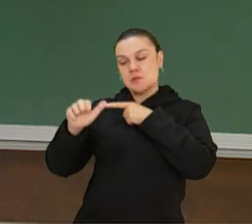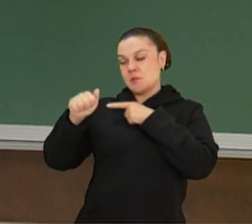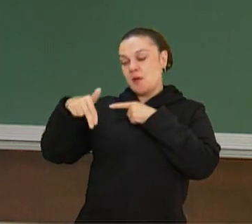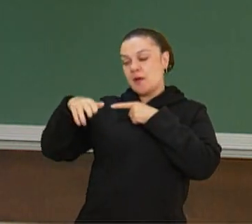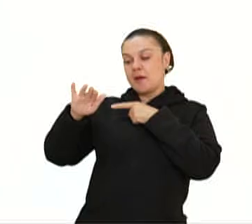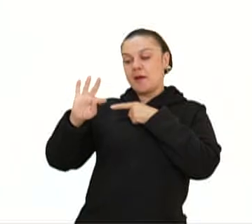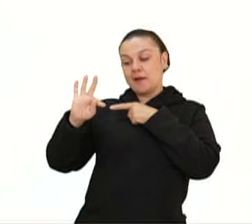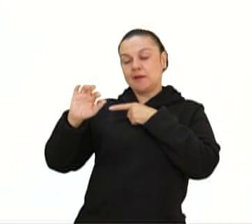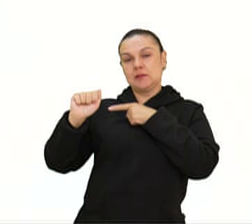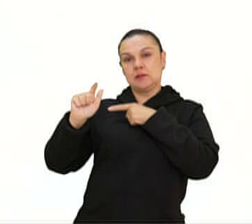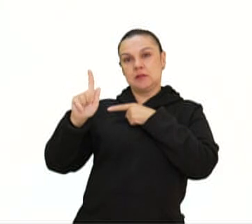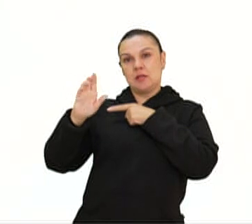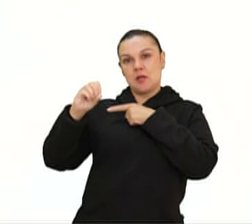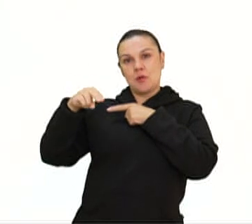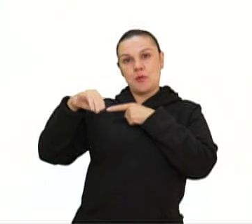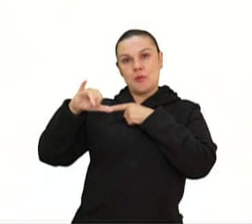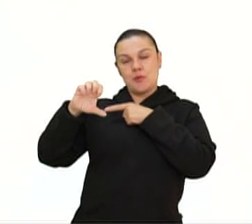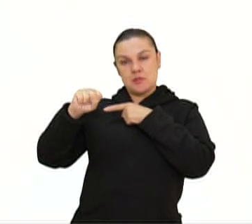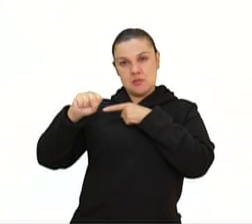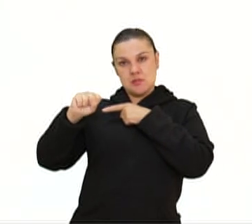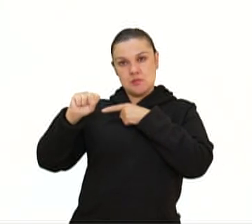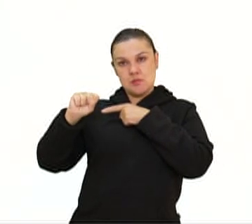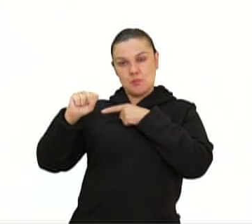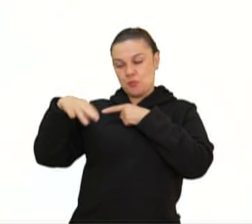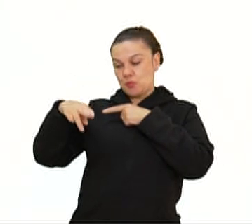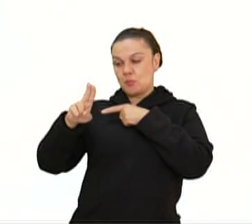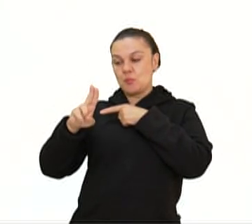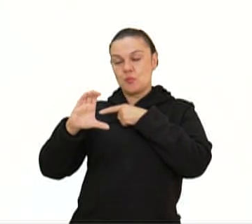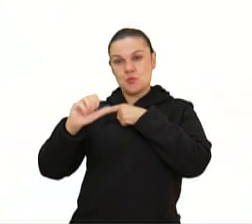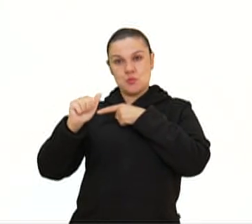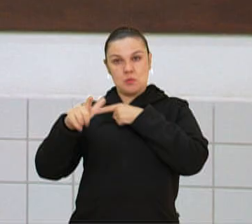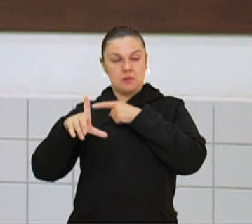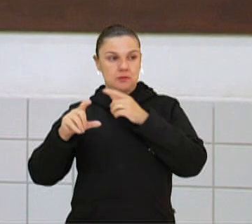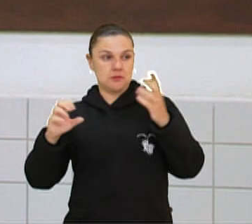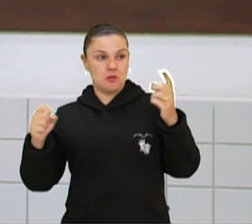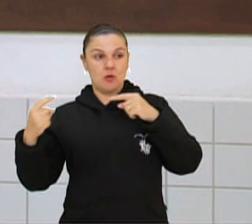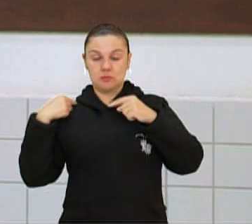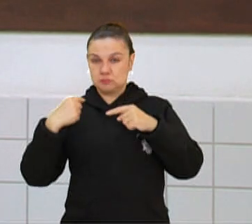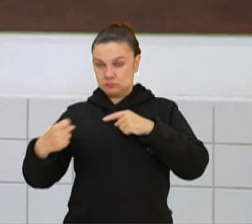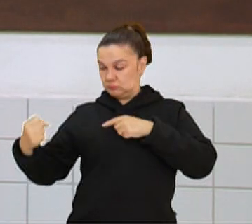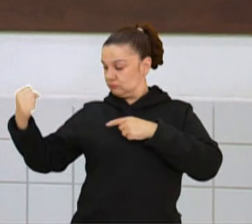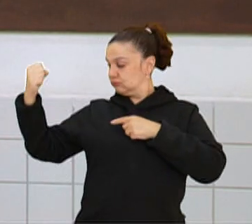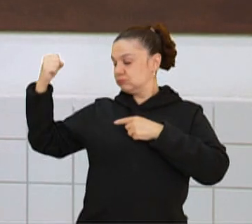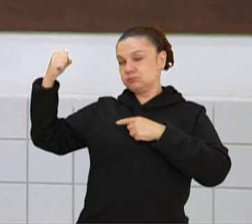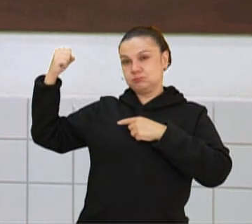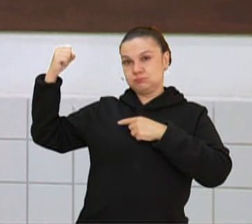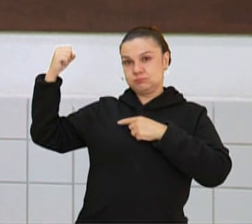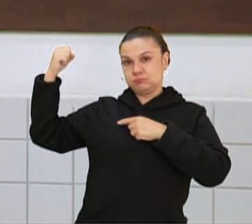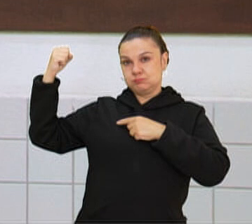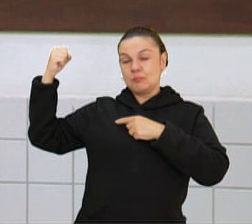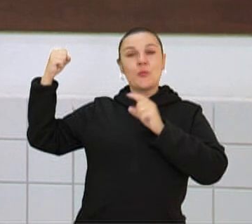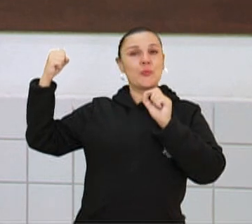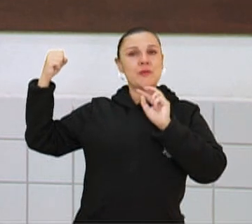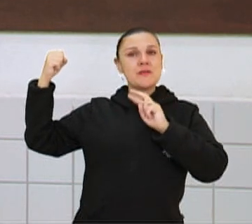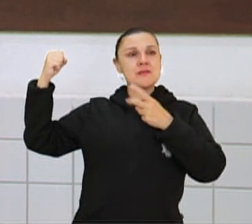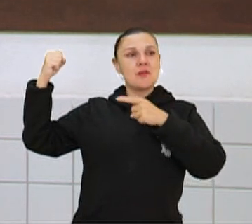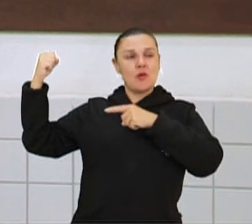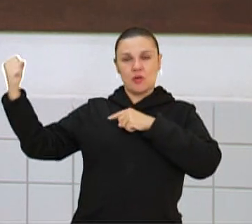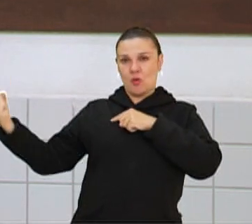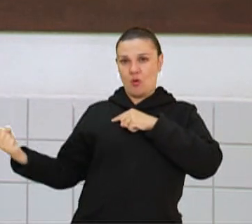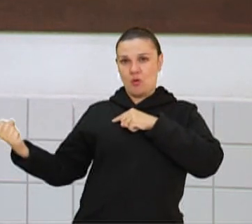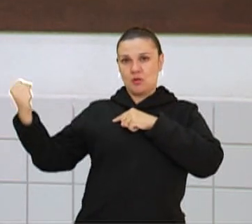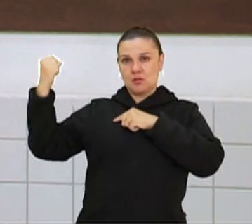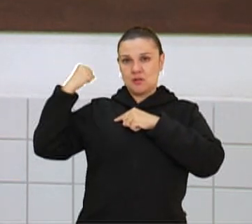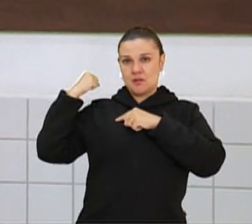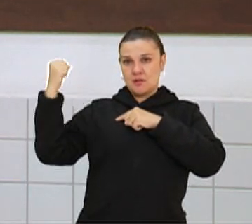isso? Vou fazer um movimento aqui para vocês, como eu sou muito e mega forte, tá? Na verdade, só a gordura que tem aqui. Então, vou fazer esse movimento